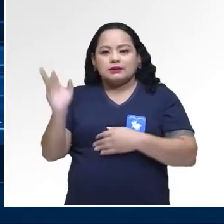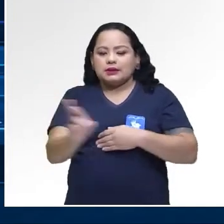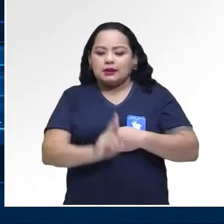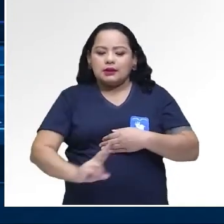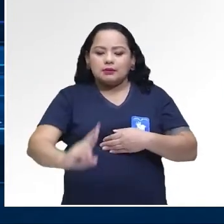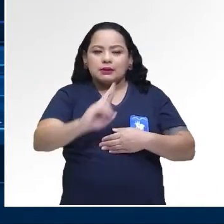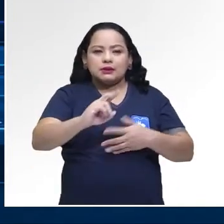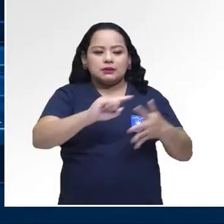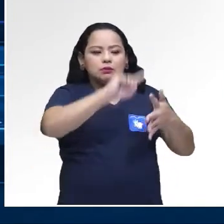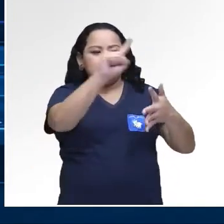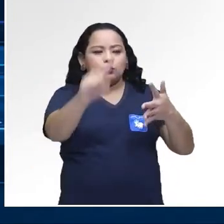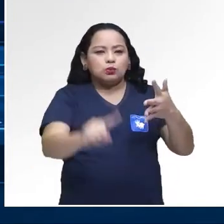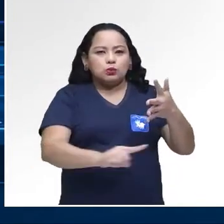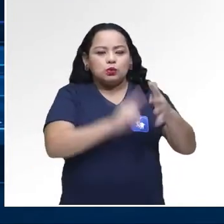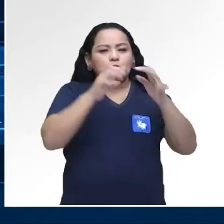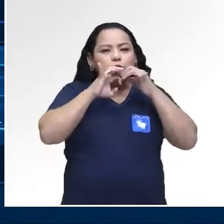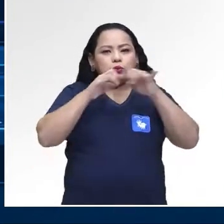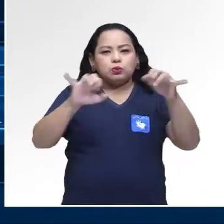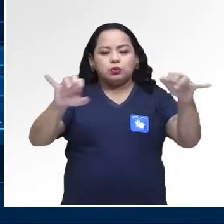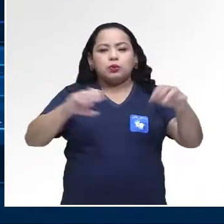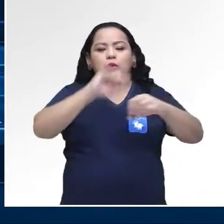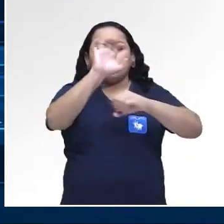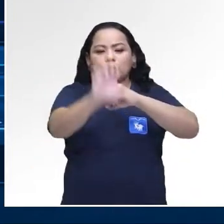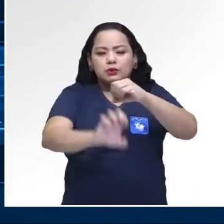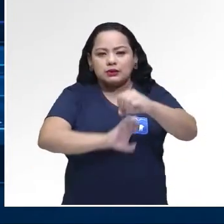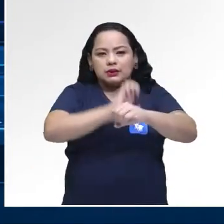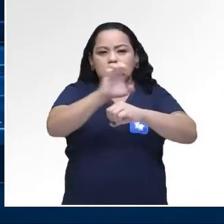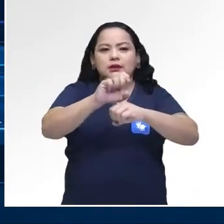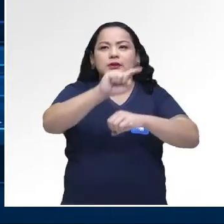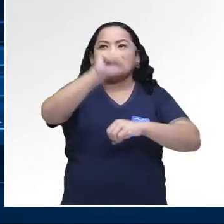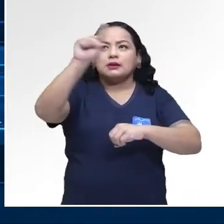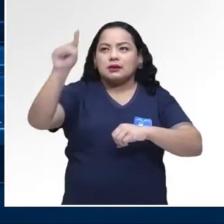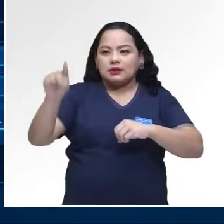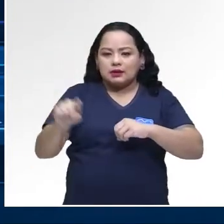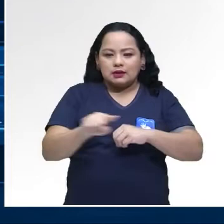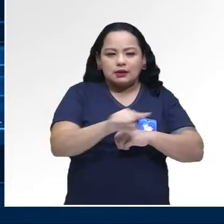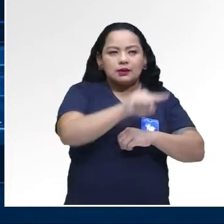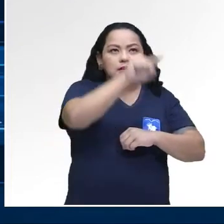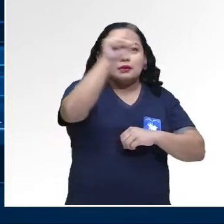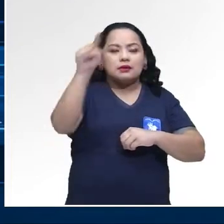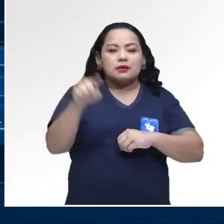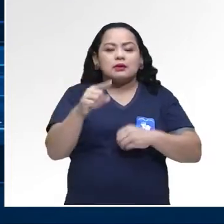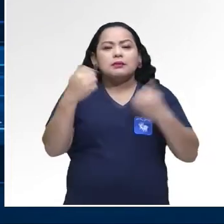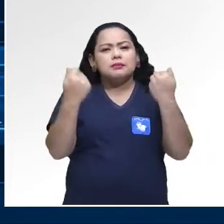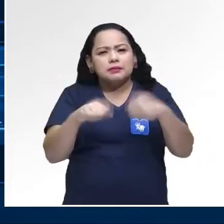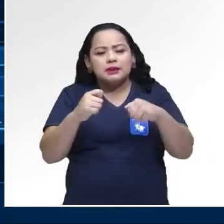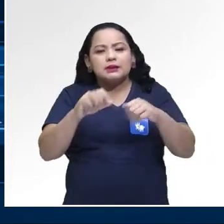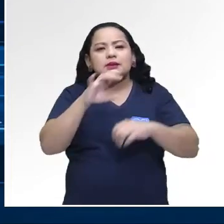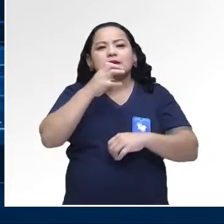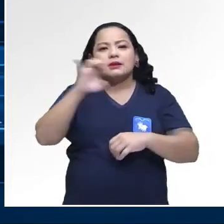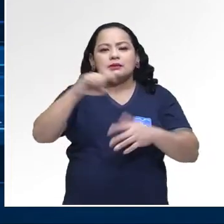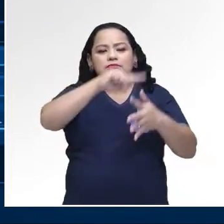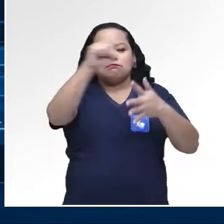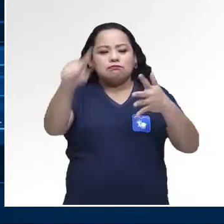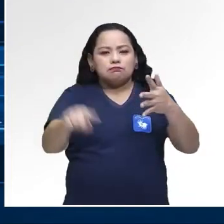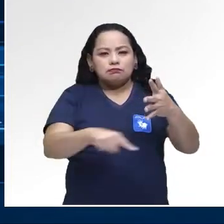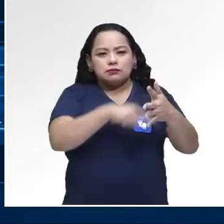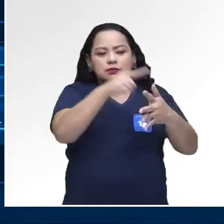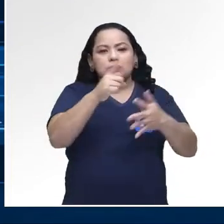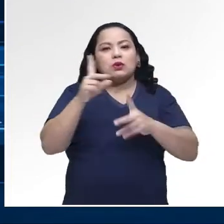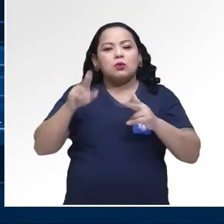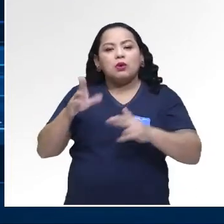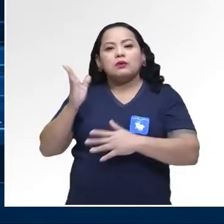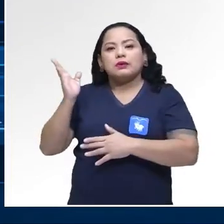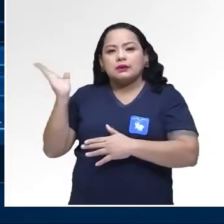circuito elétrico. Os elétrons ordenados passando, e é necessário que esse circuito seja fechado, tá bom? E